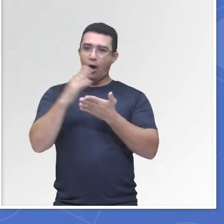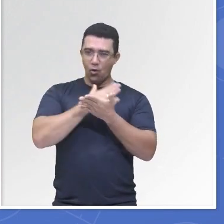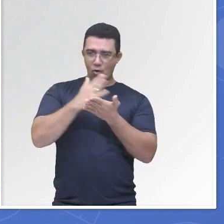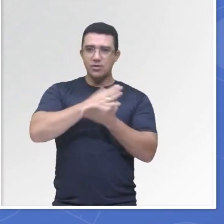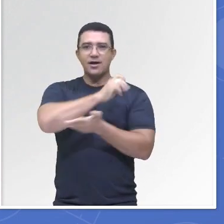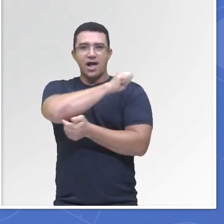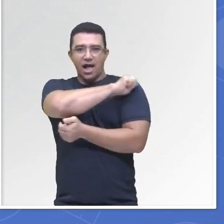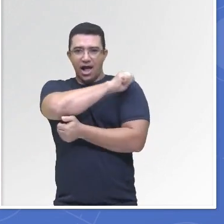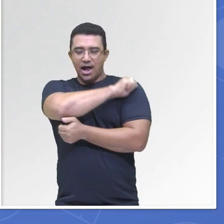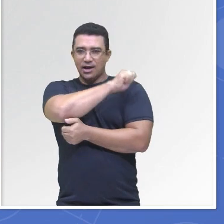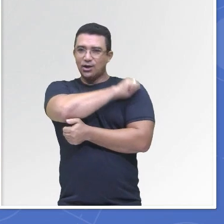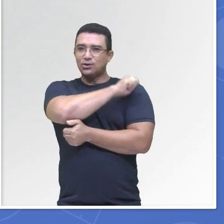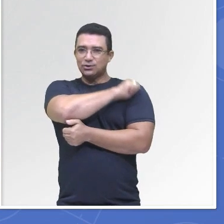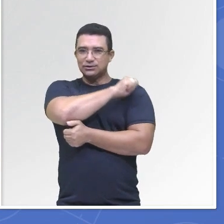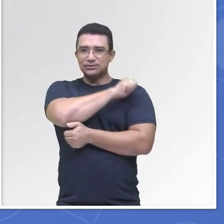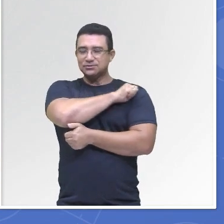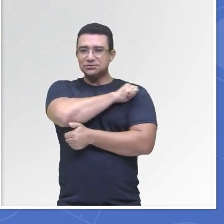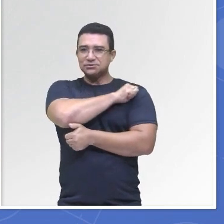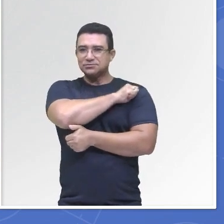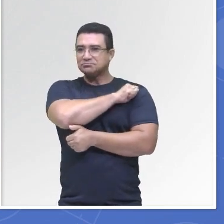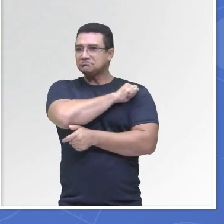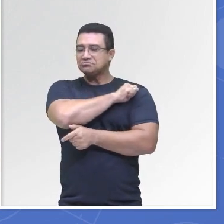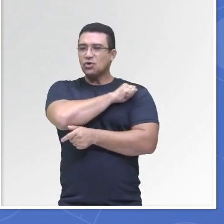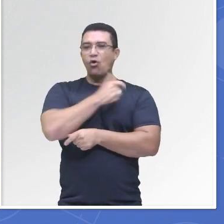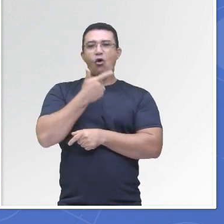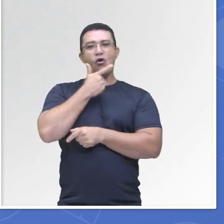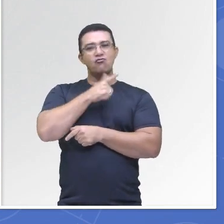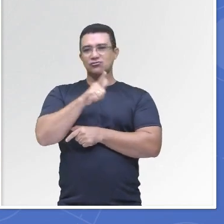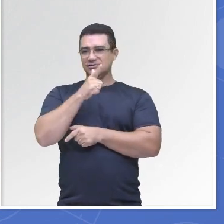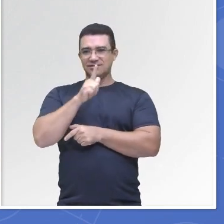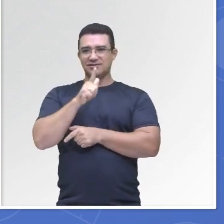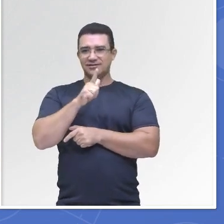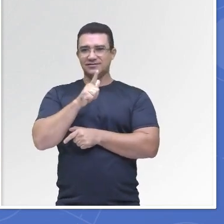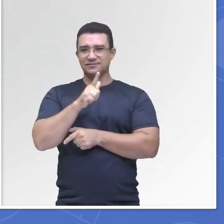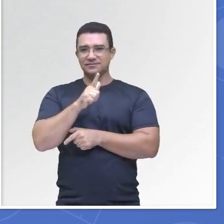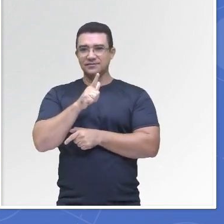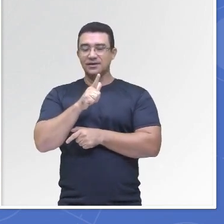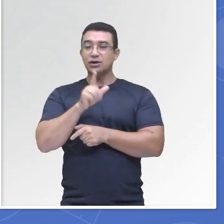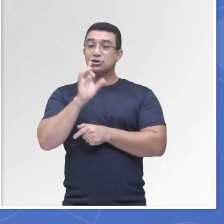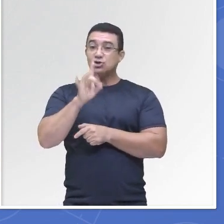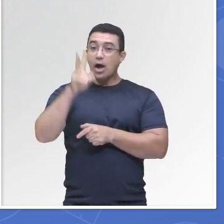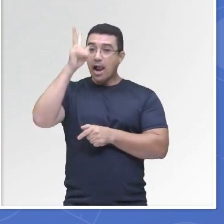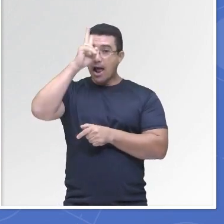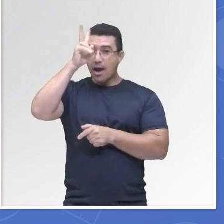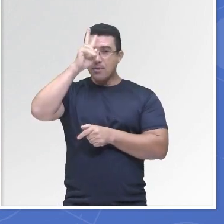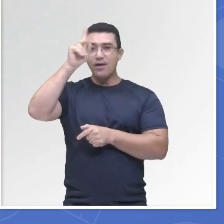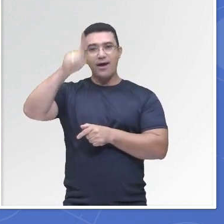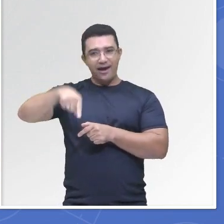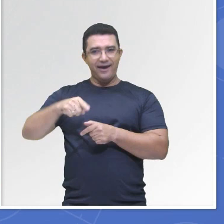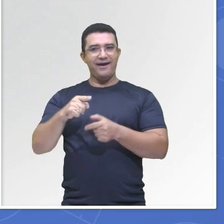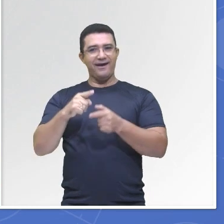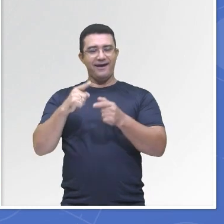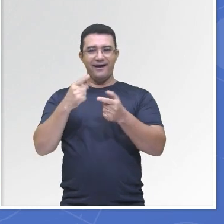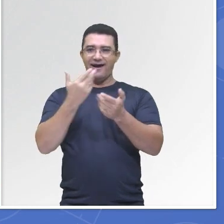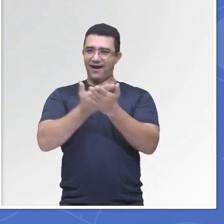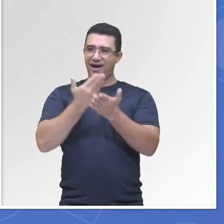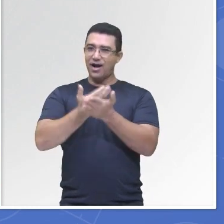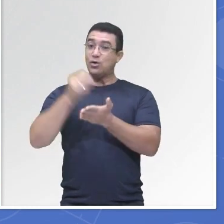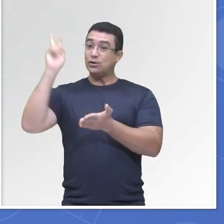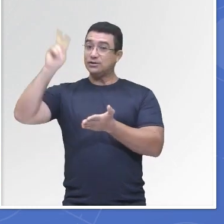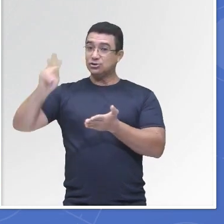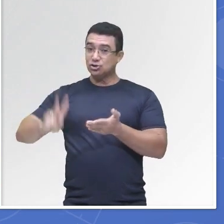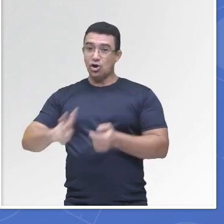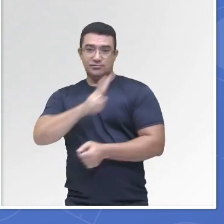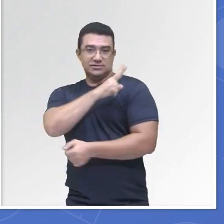alunos estão um pouco perdidos, tá? Só lembrando, essa aula é aula de História do segundo